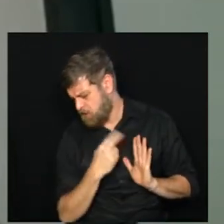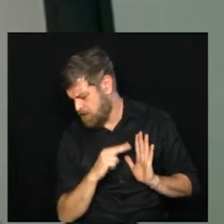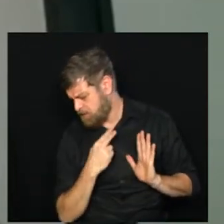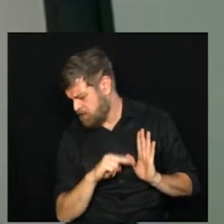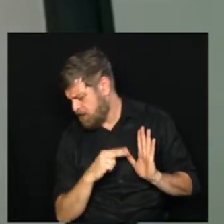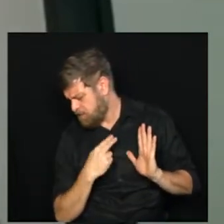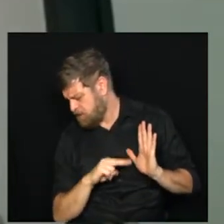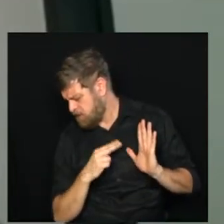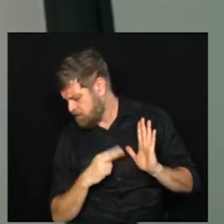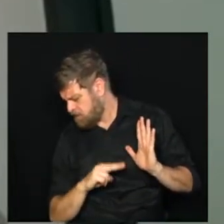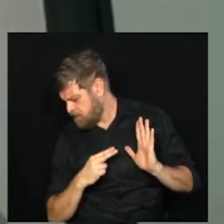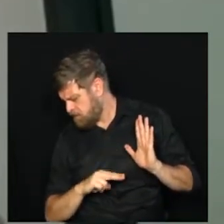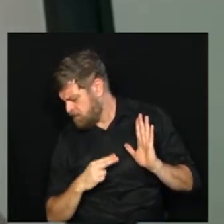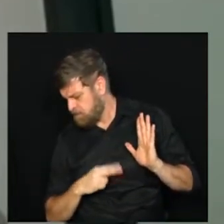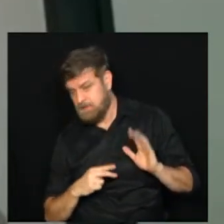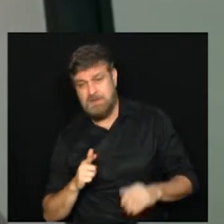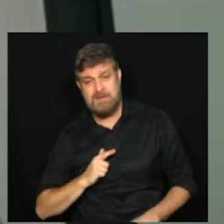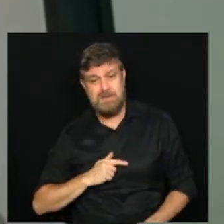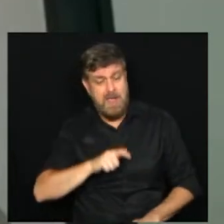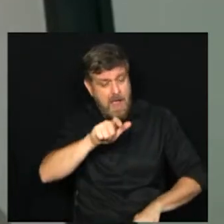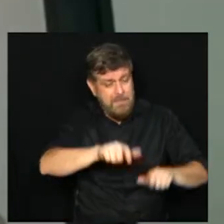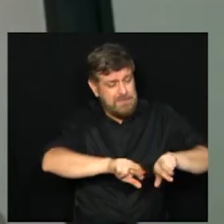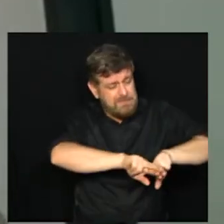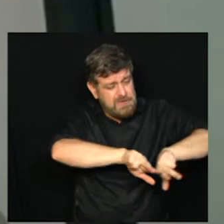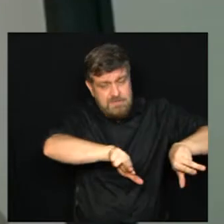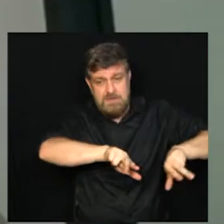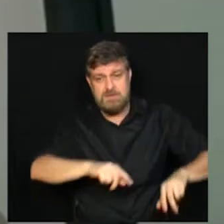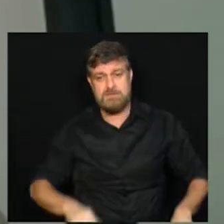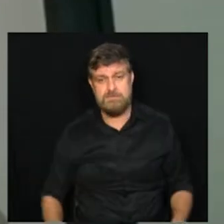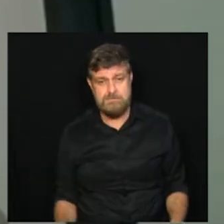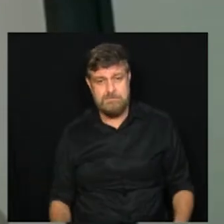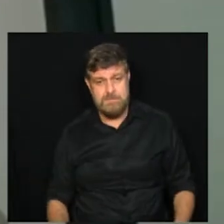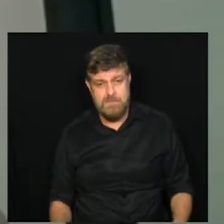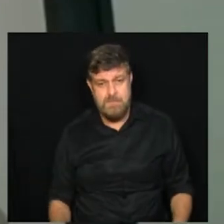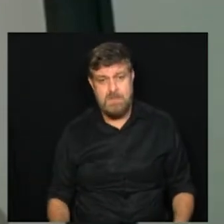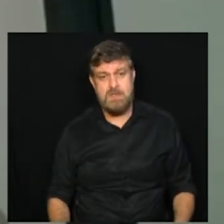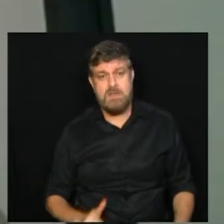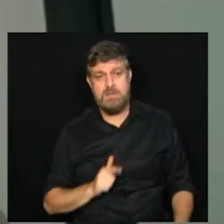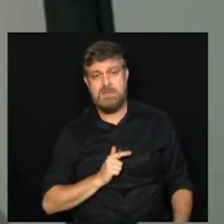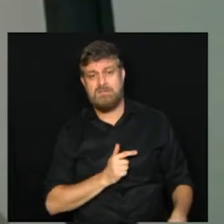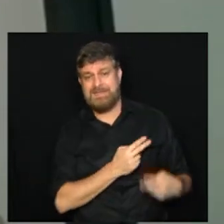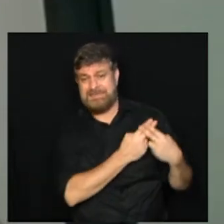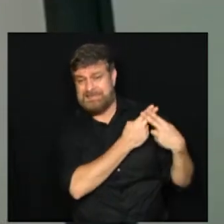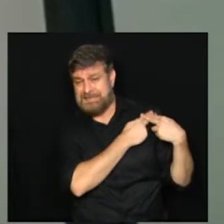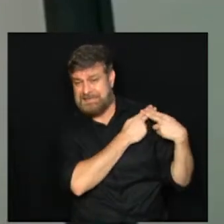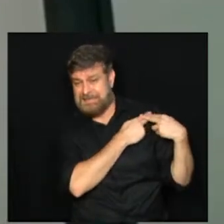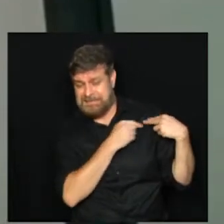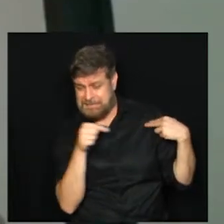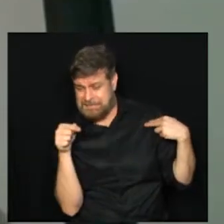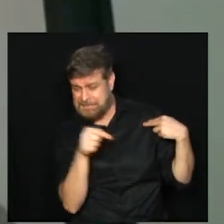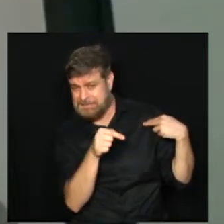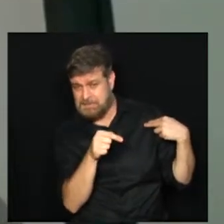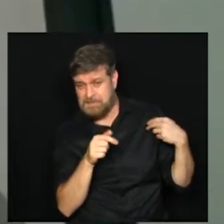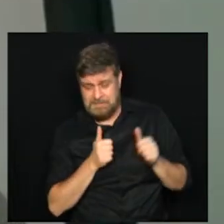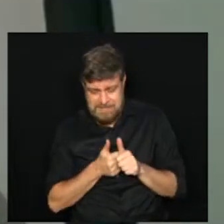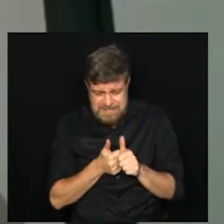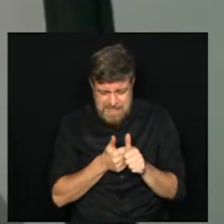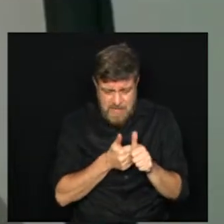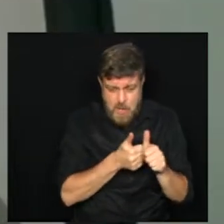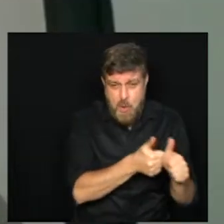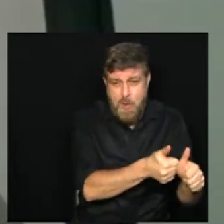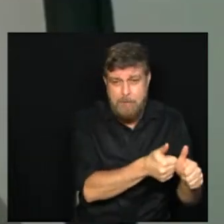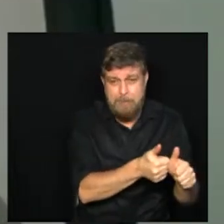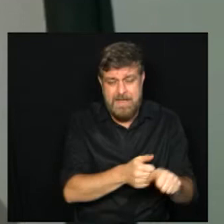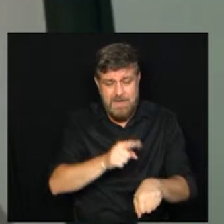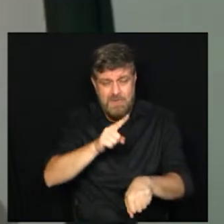Carlinhos, várias pessoas, e tenho uma responsabilidade ali que eu acompanho desde a época